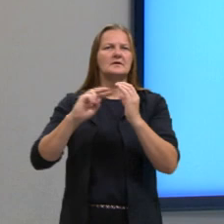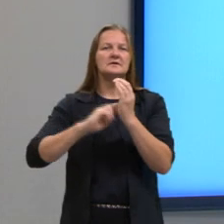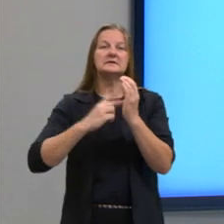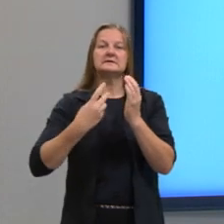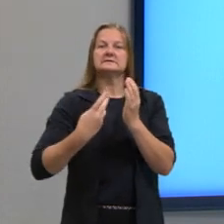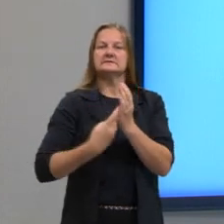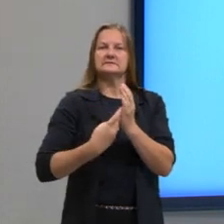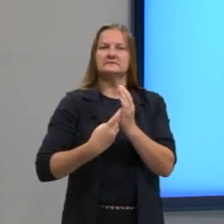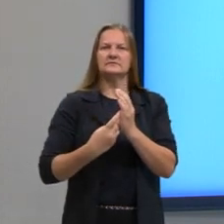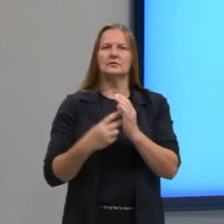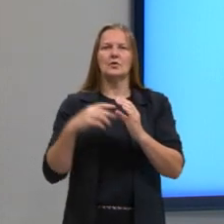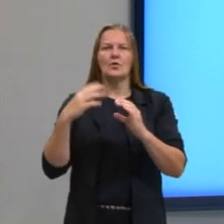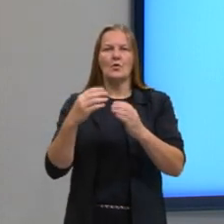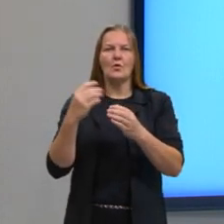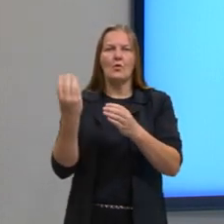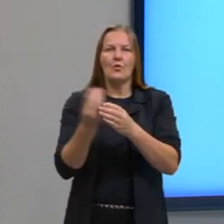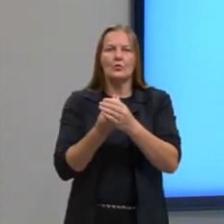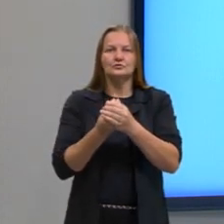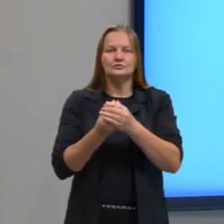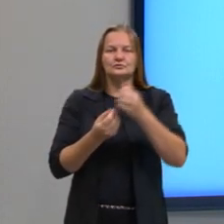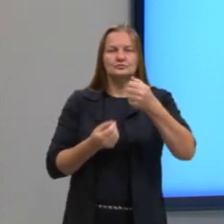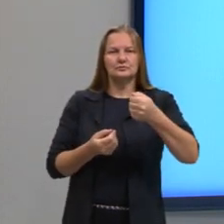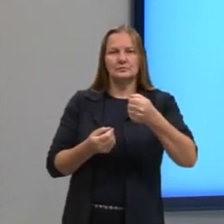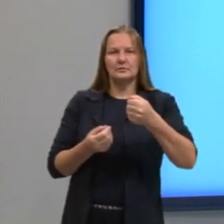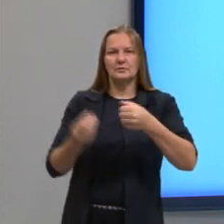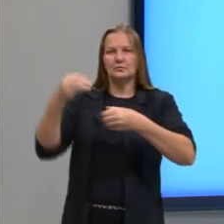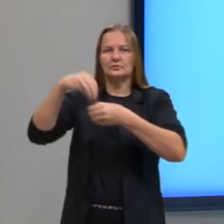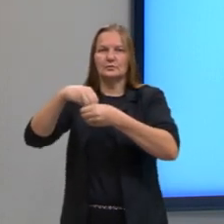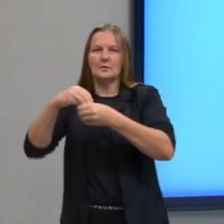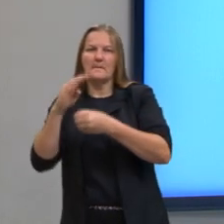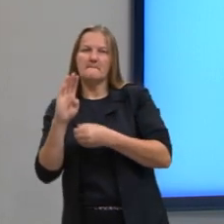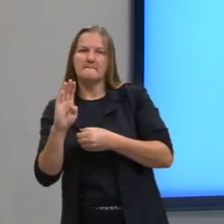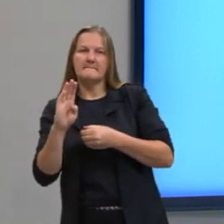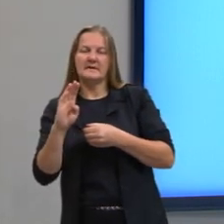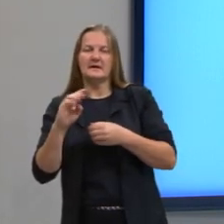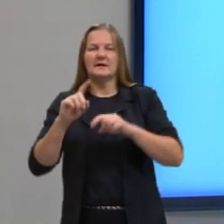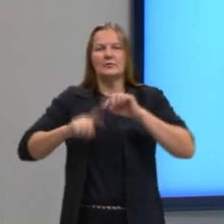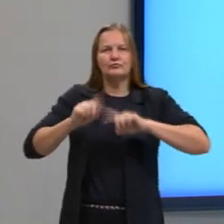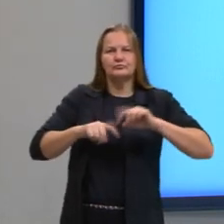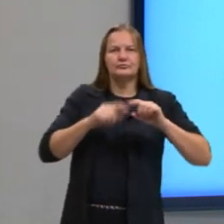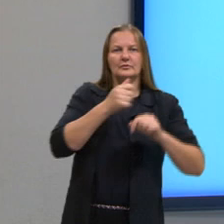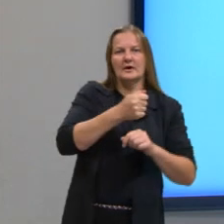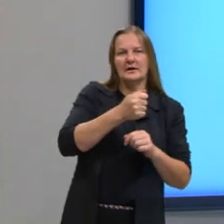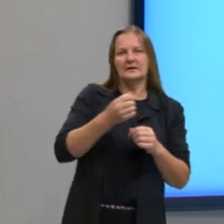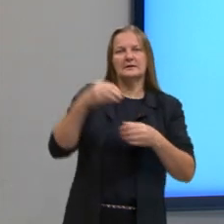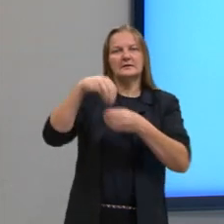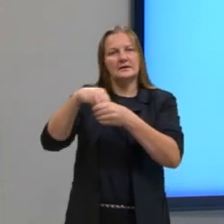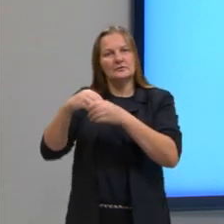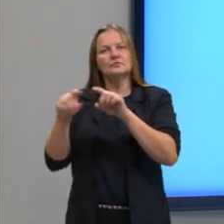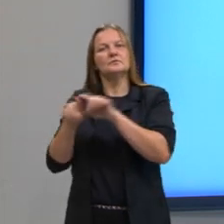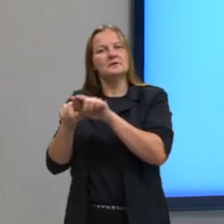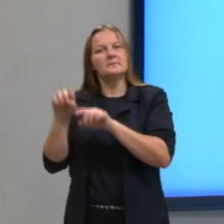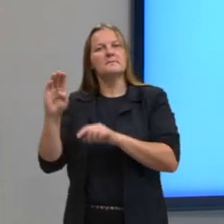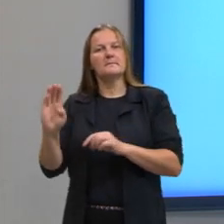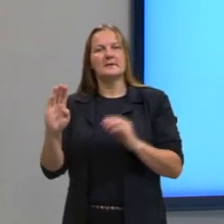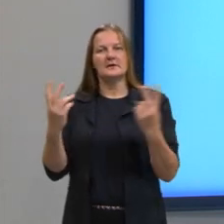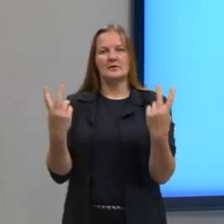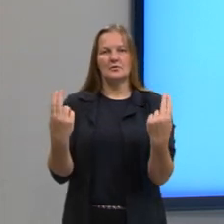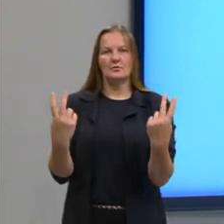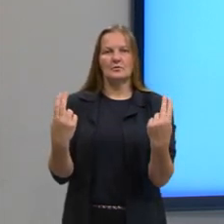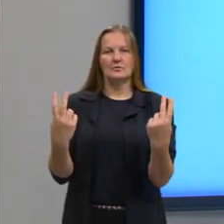um conjunto ahn está contido em B quando cada elemento de ar também pertence a b